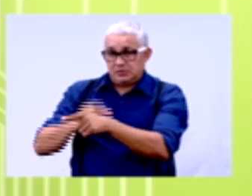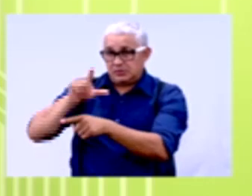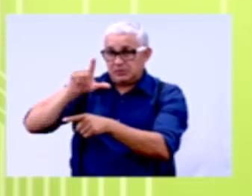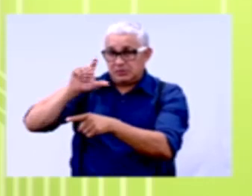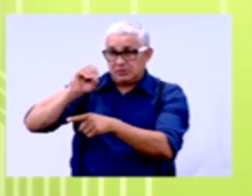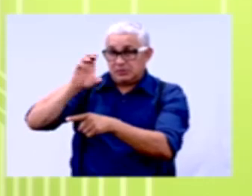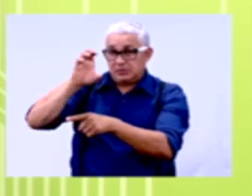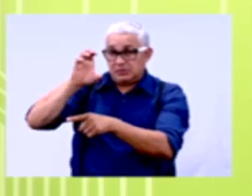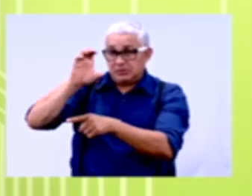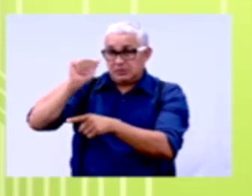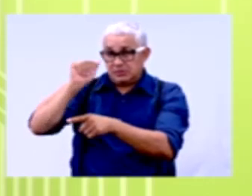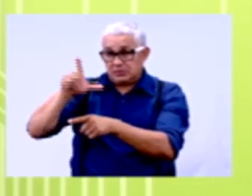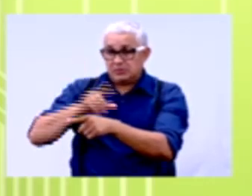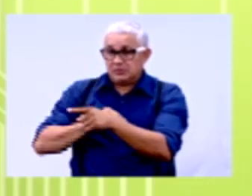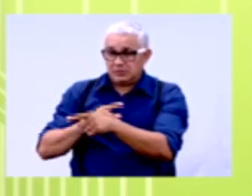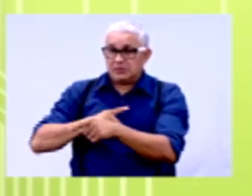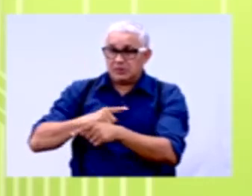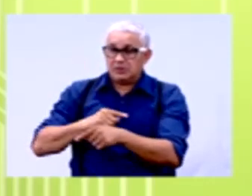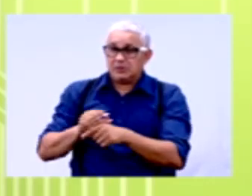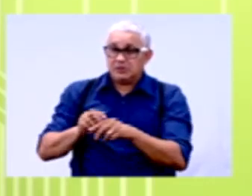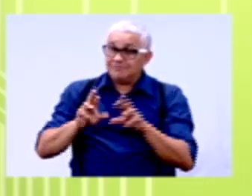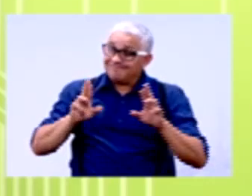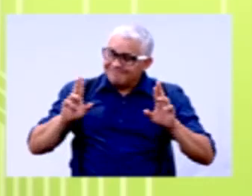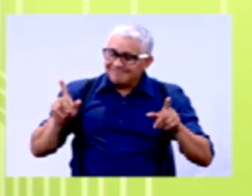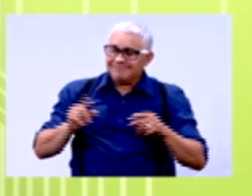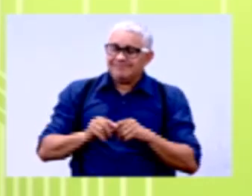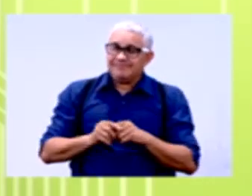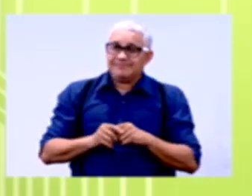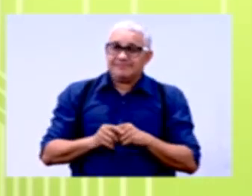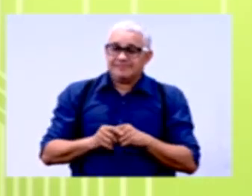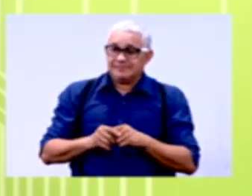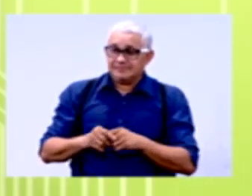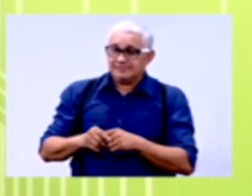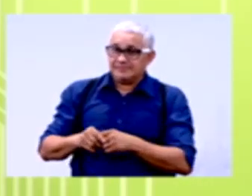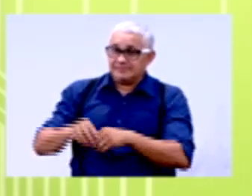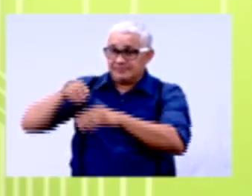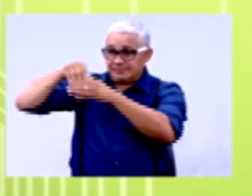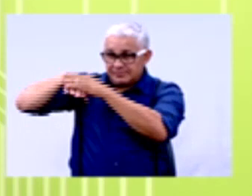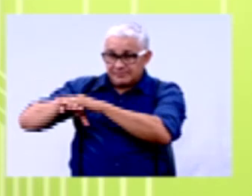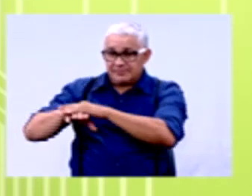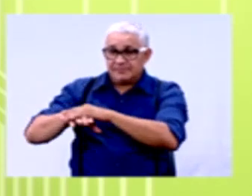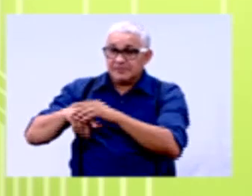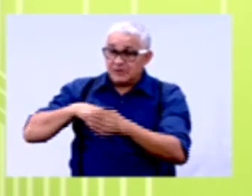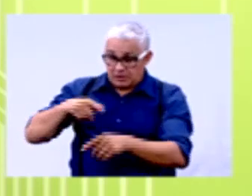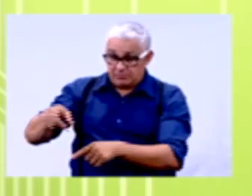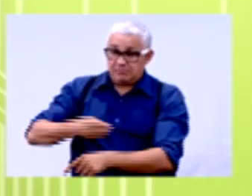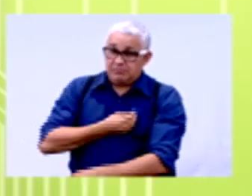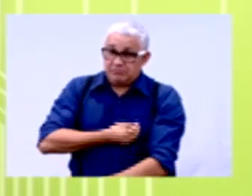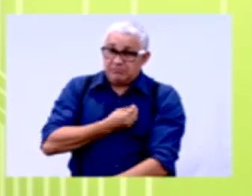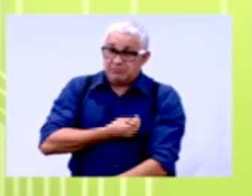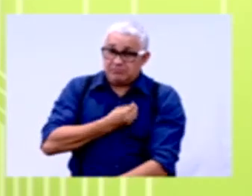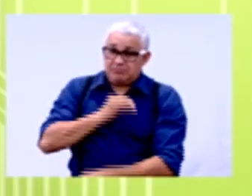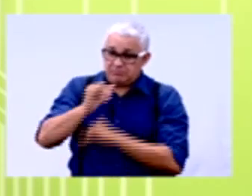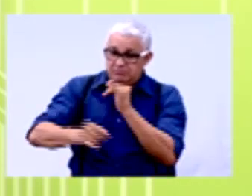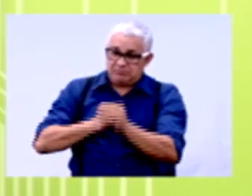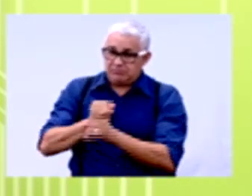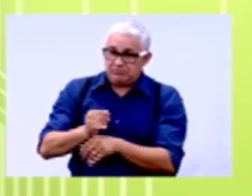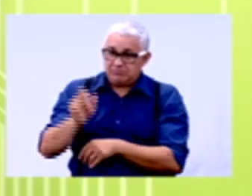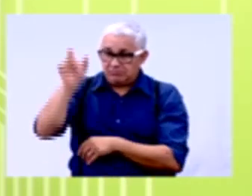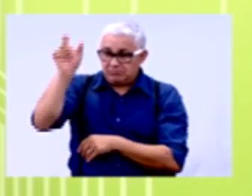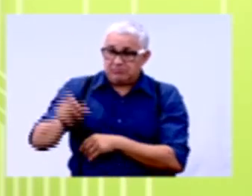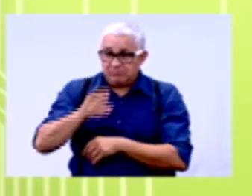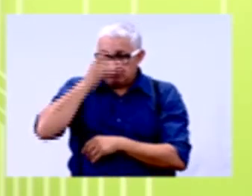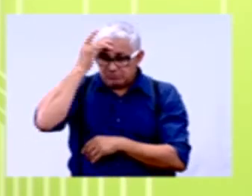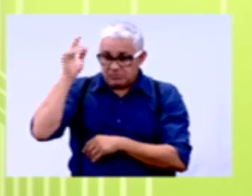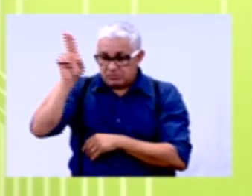armazenamento local, né, a gente tem uma pequena diferença, que é o armazenamento está no navegador do usuário, ou seja, está lá na máquina